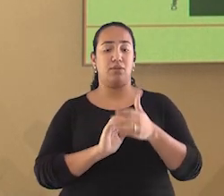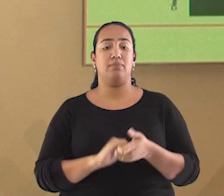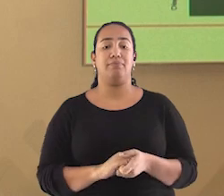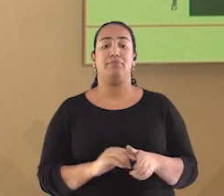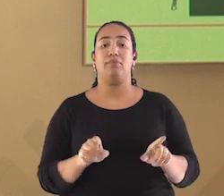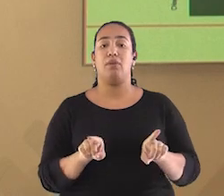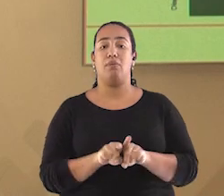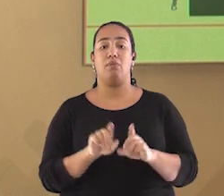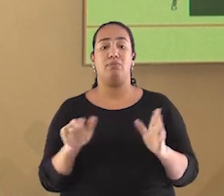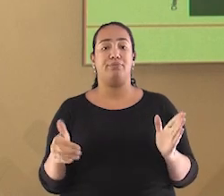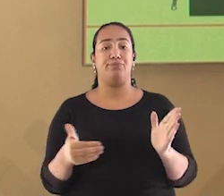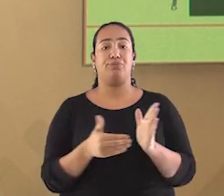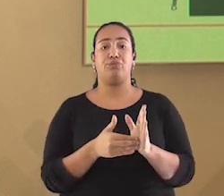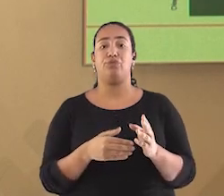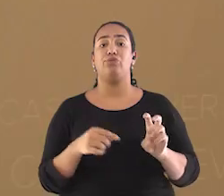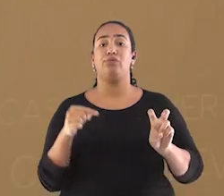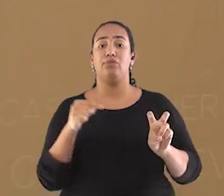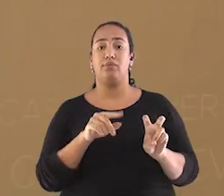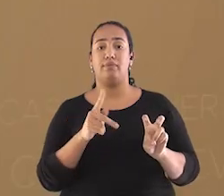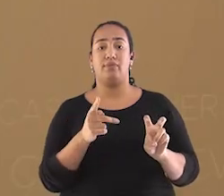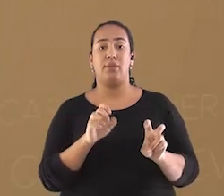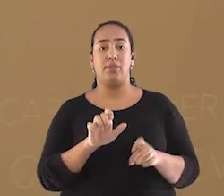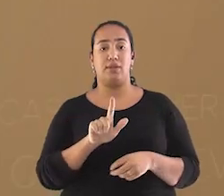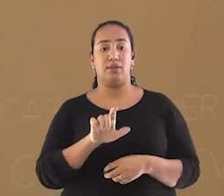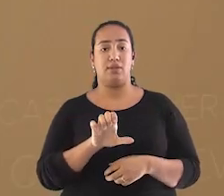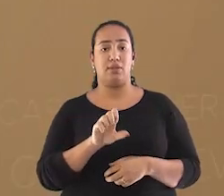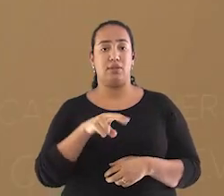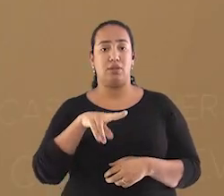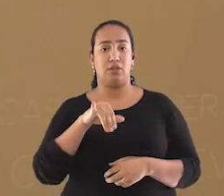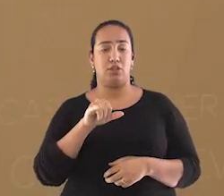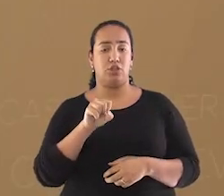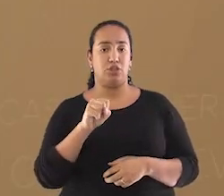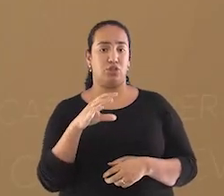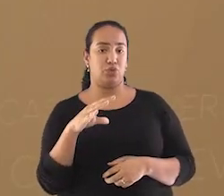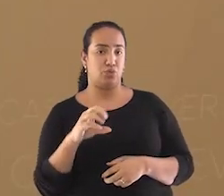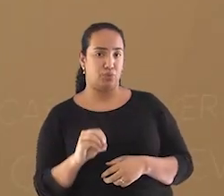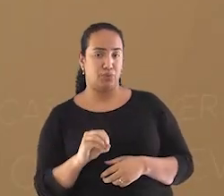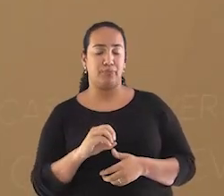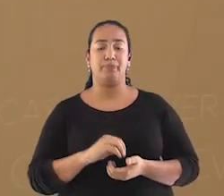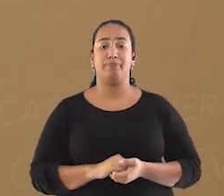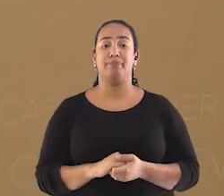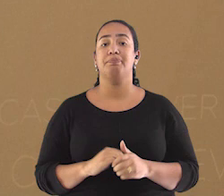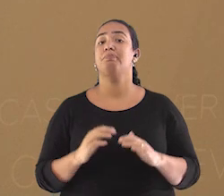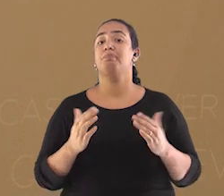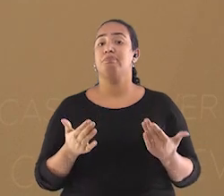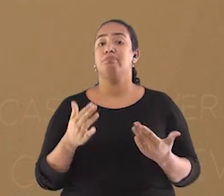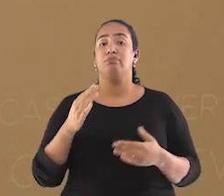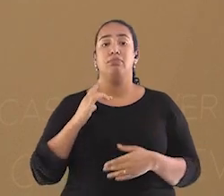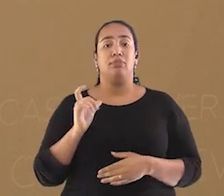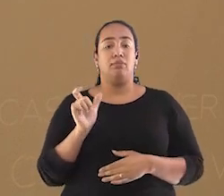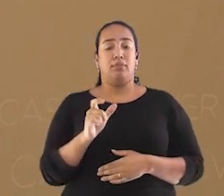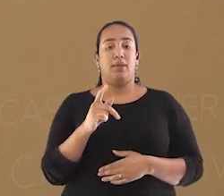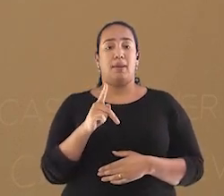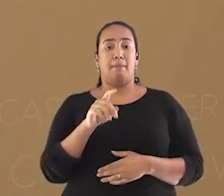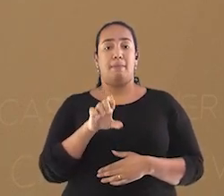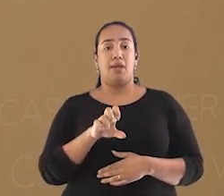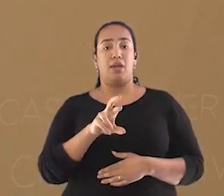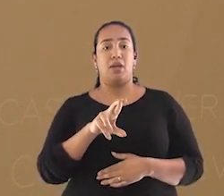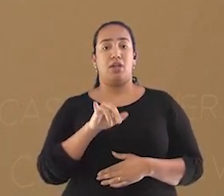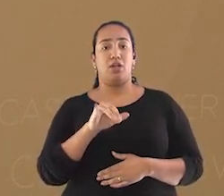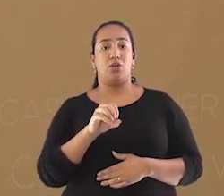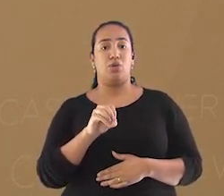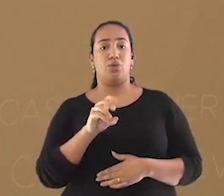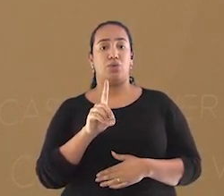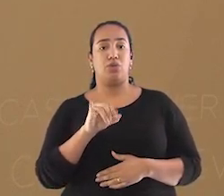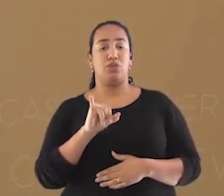o período do helenístico. Você conhece a palavra periodização? Essa palavra é muito usada pelos